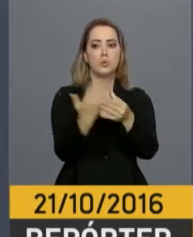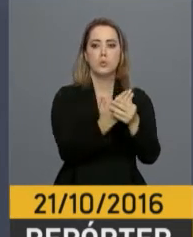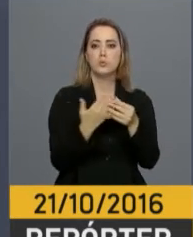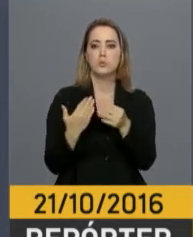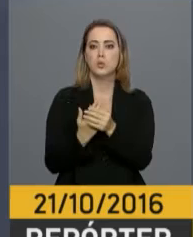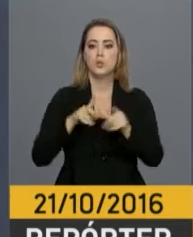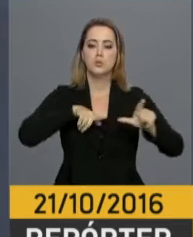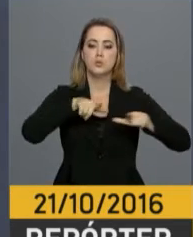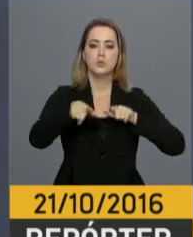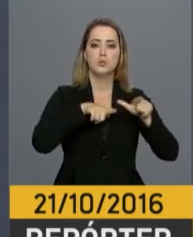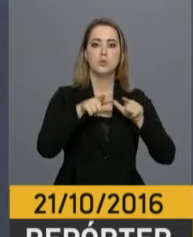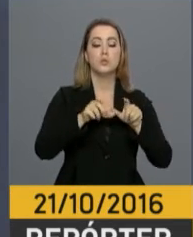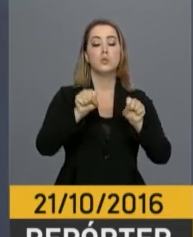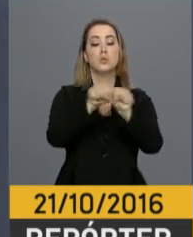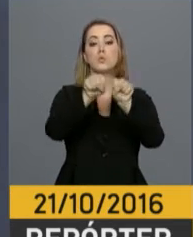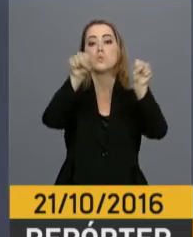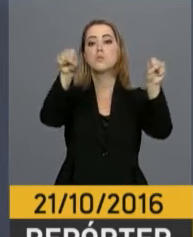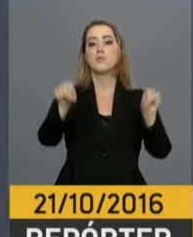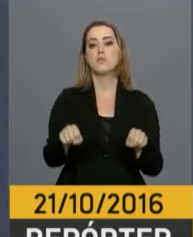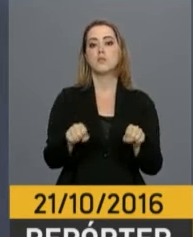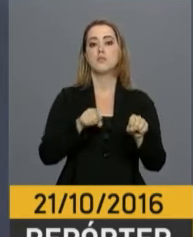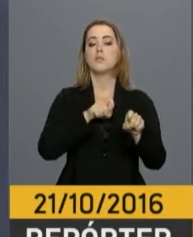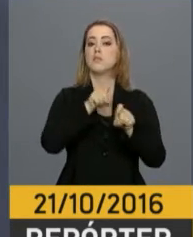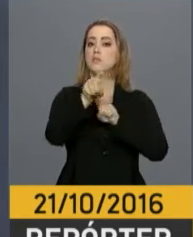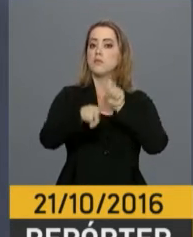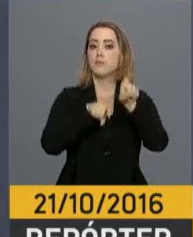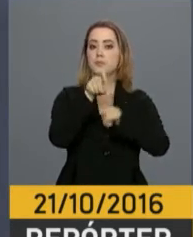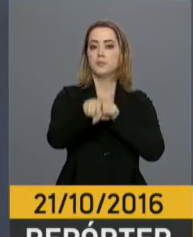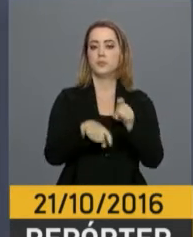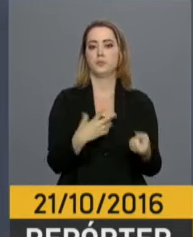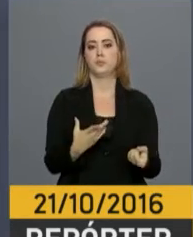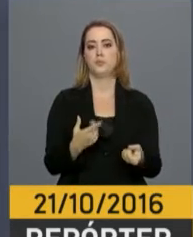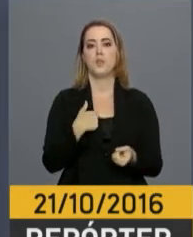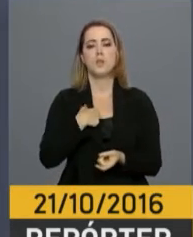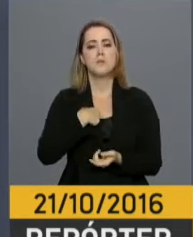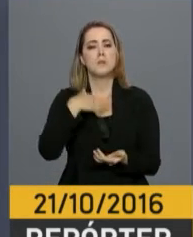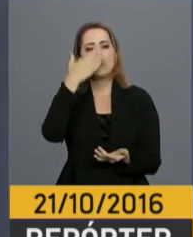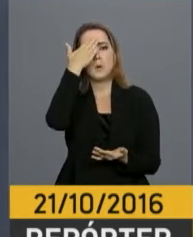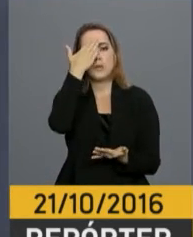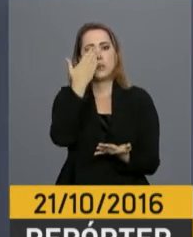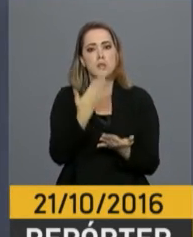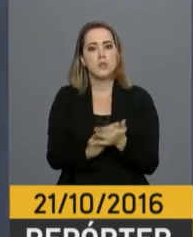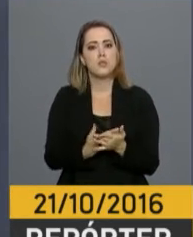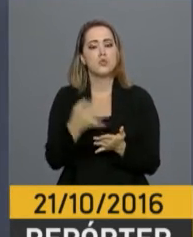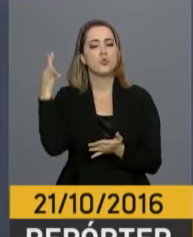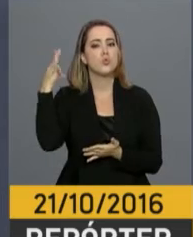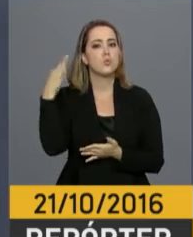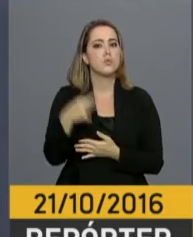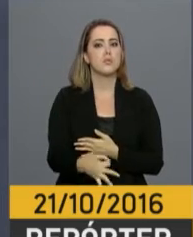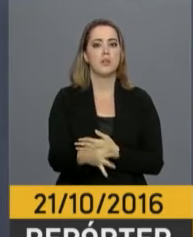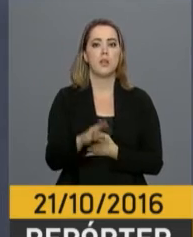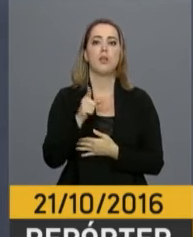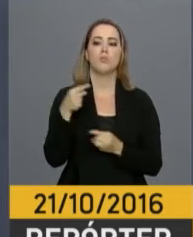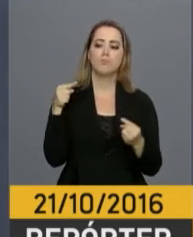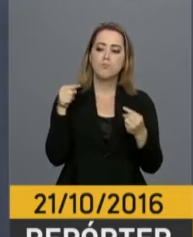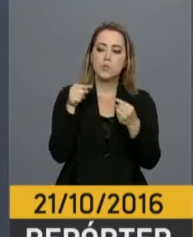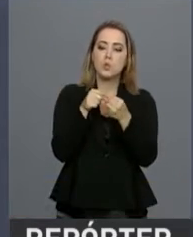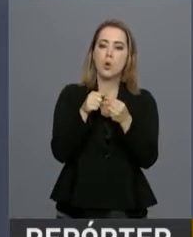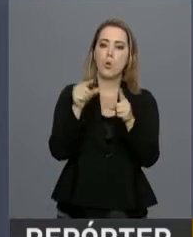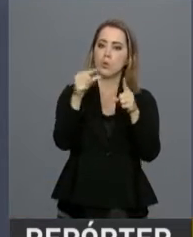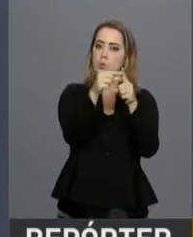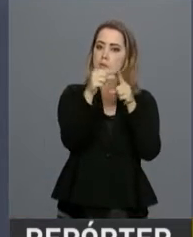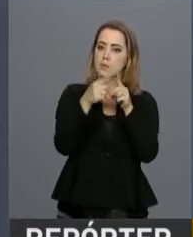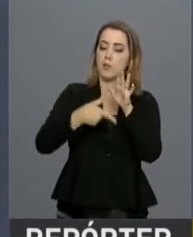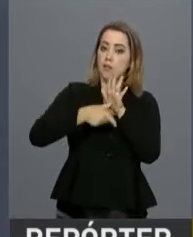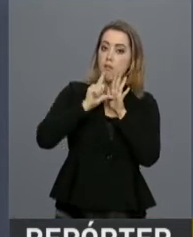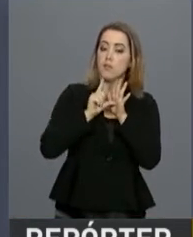armazenados eletronicamente. Eu tenho certeza e concordo com as palavras que foram ditas antes que esse é